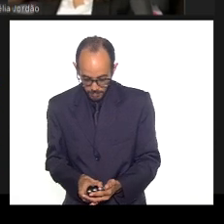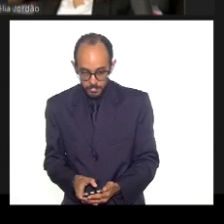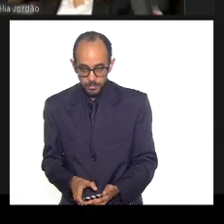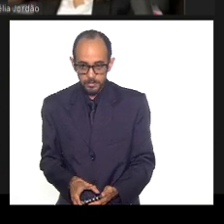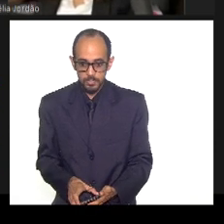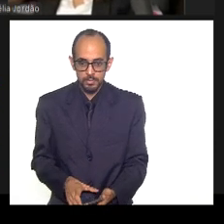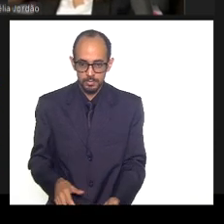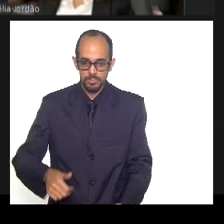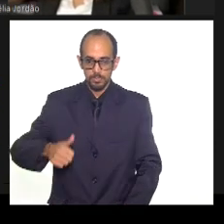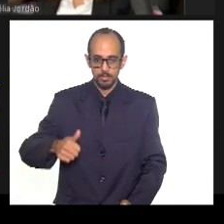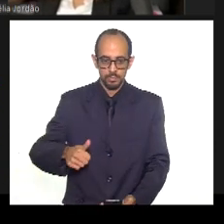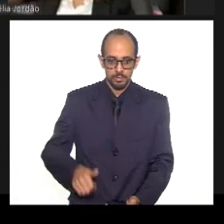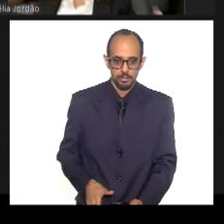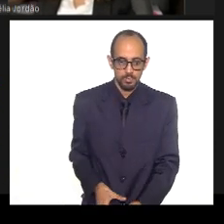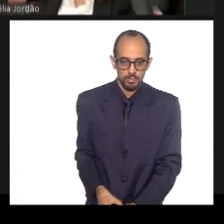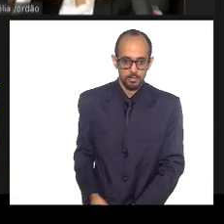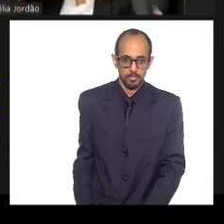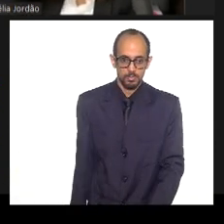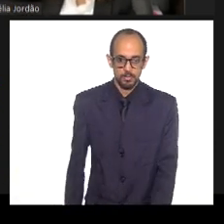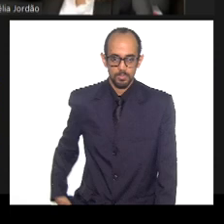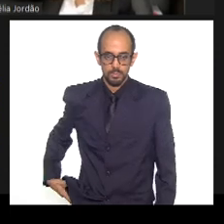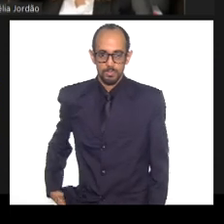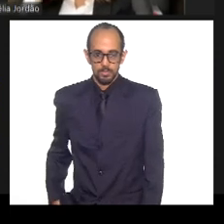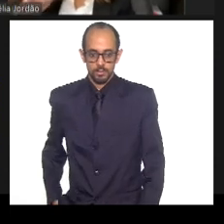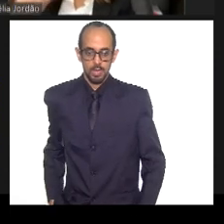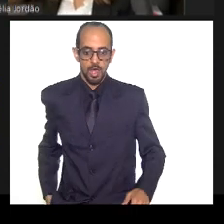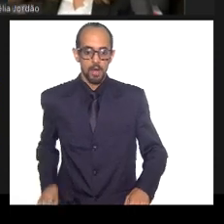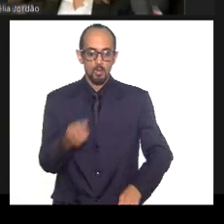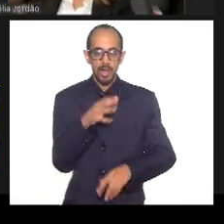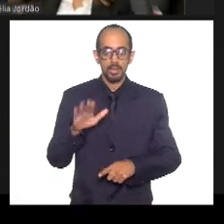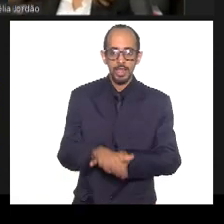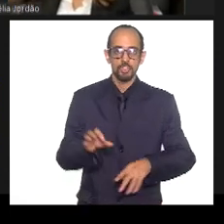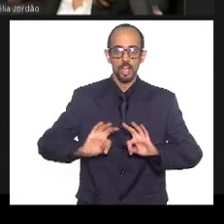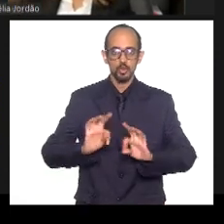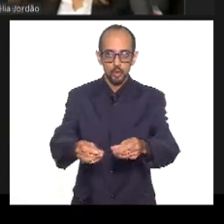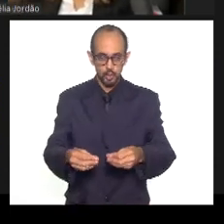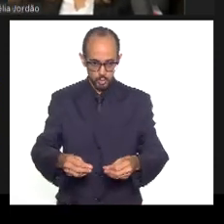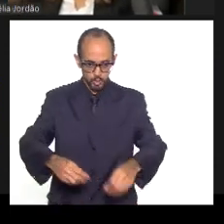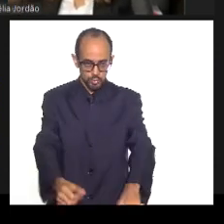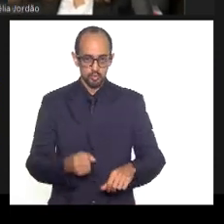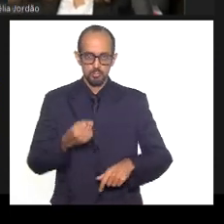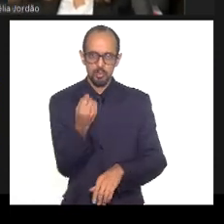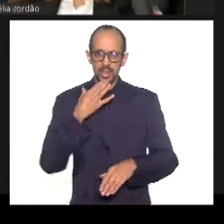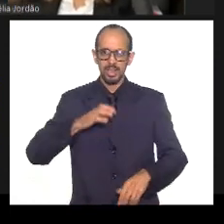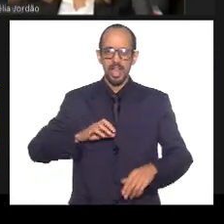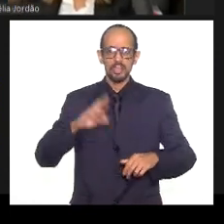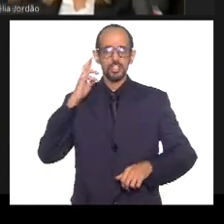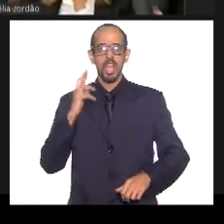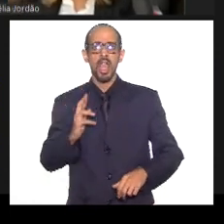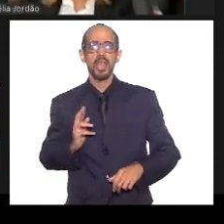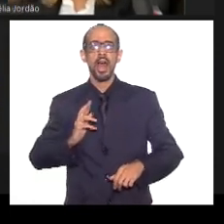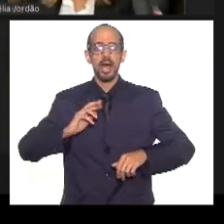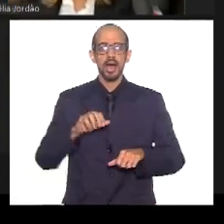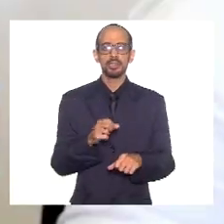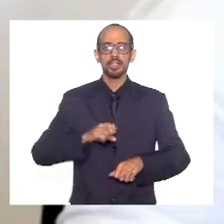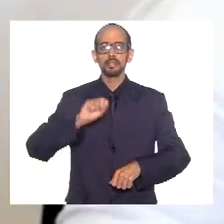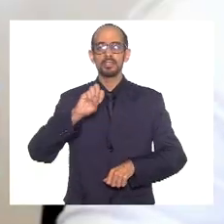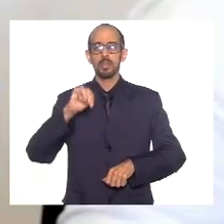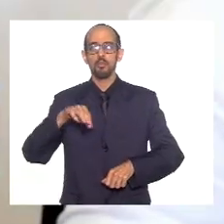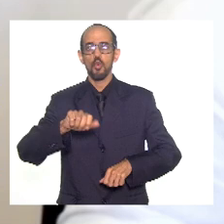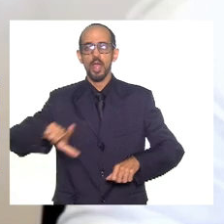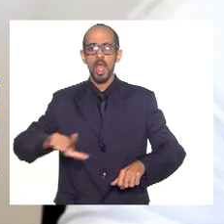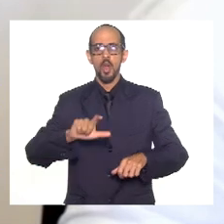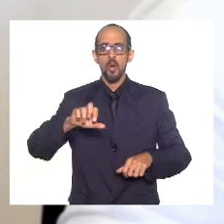Já teve. Tá vendo? Primeiro, boa tarde a todas e a todos. Boa tarde, Luiz. Boa tarde, Renata. Boa tarde, Flávio, Samuel,